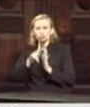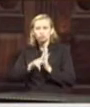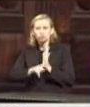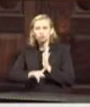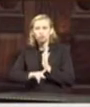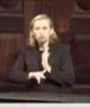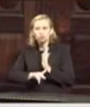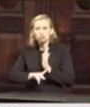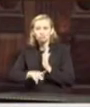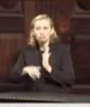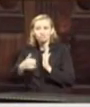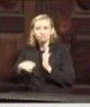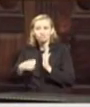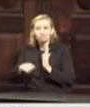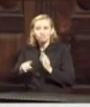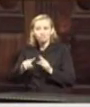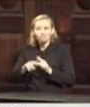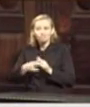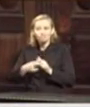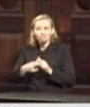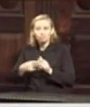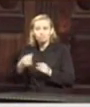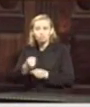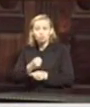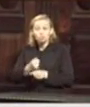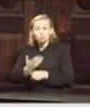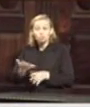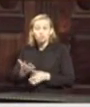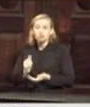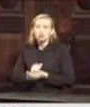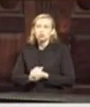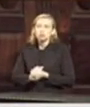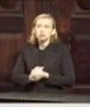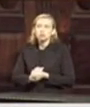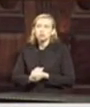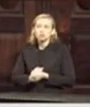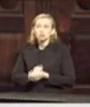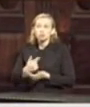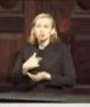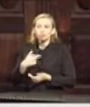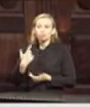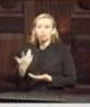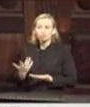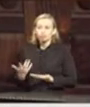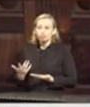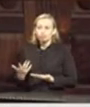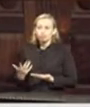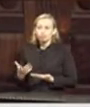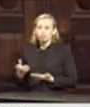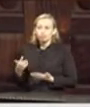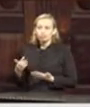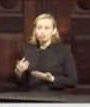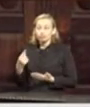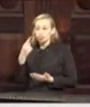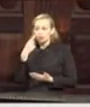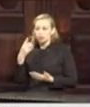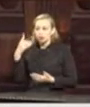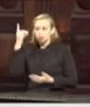que queremos construir. Eu vi subirem deputados aqui na tribuna com diferentes